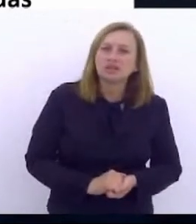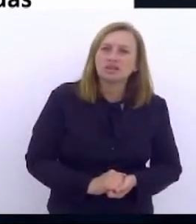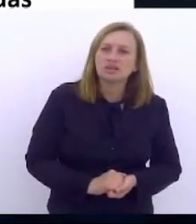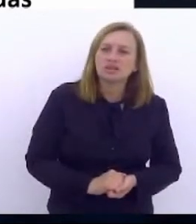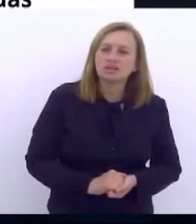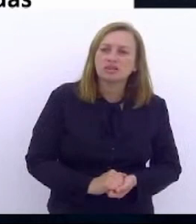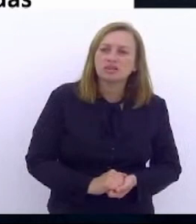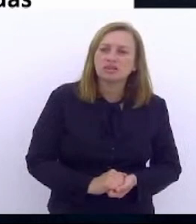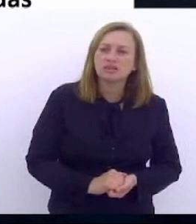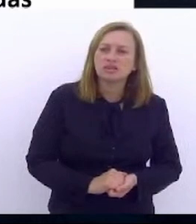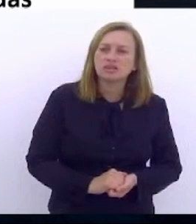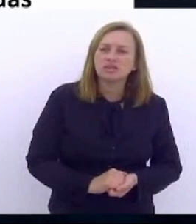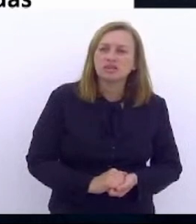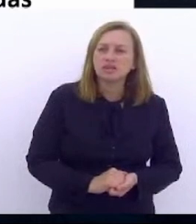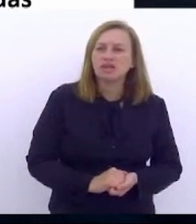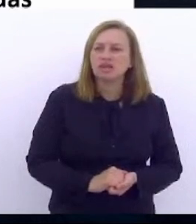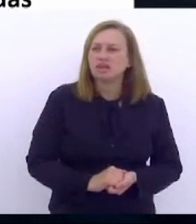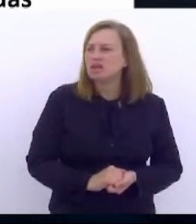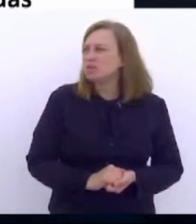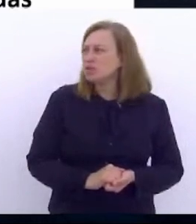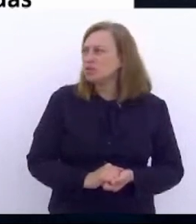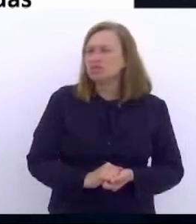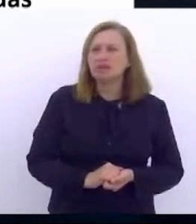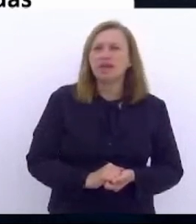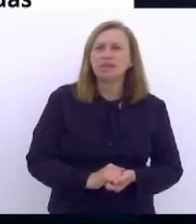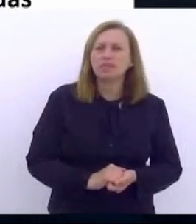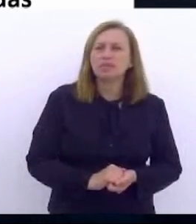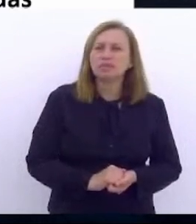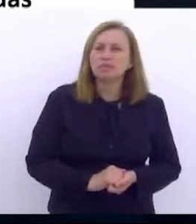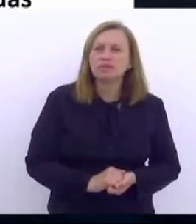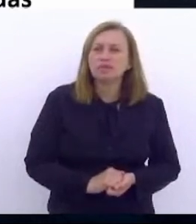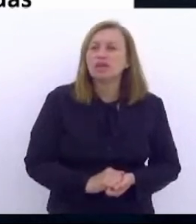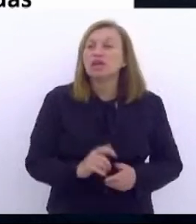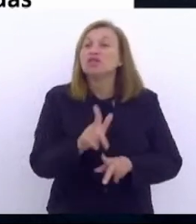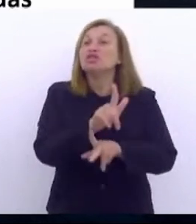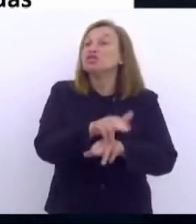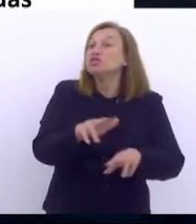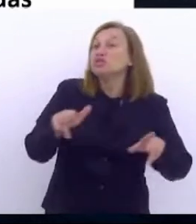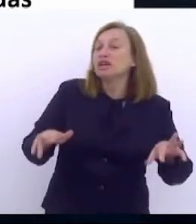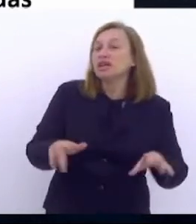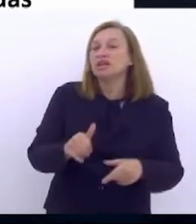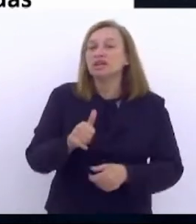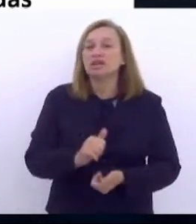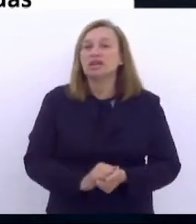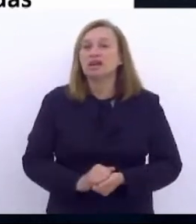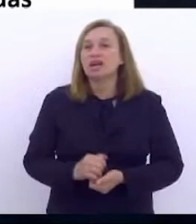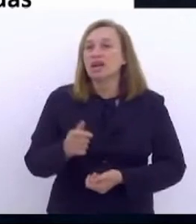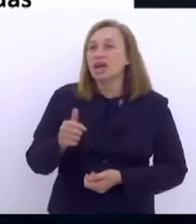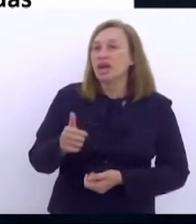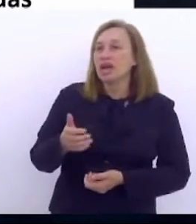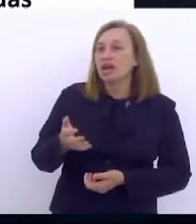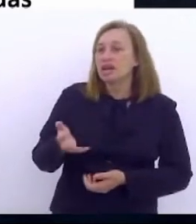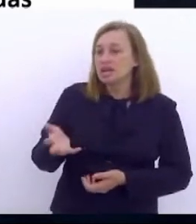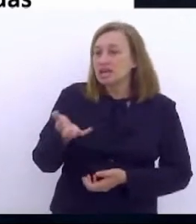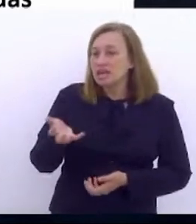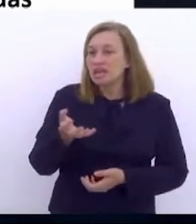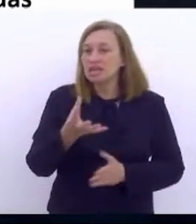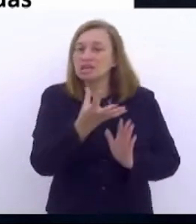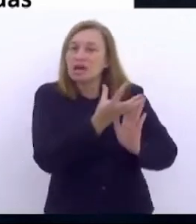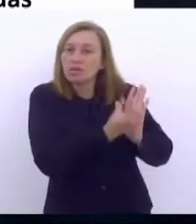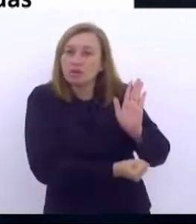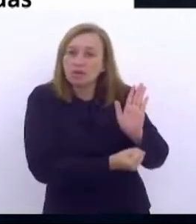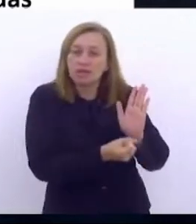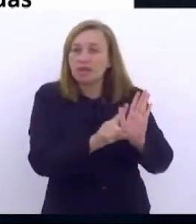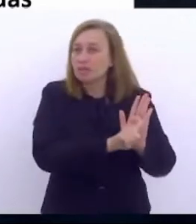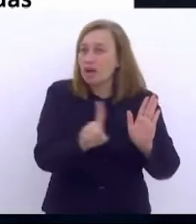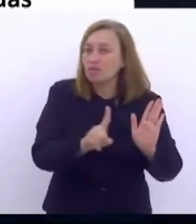uma nomenclatura que dava para ver bem claramente que o motivado a abortar era diferente de ela buscou o aborto, ela teve a iniciativa de